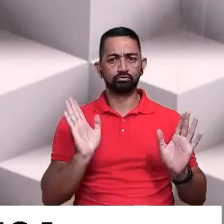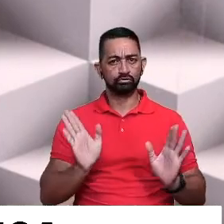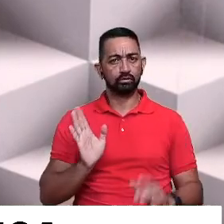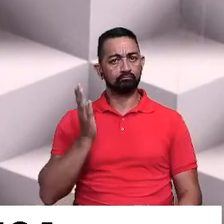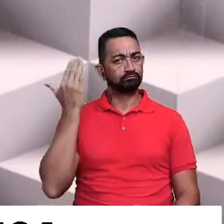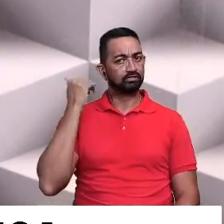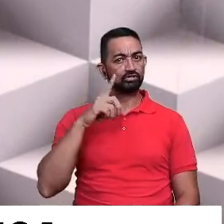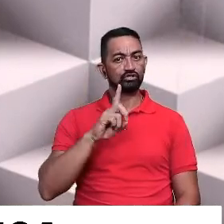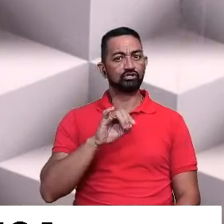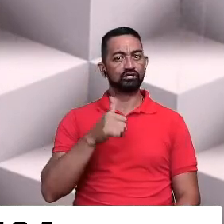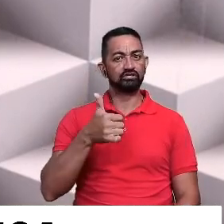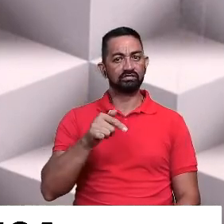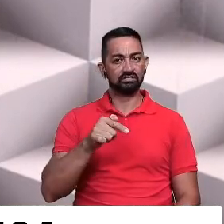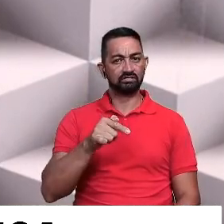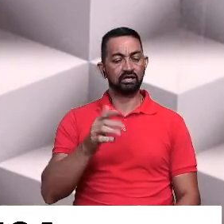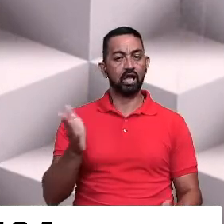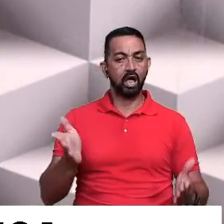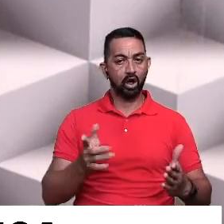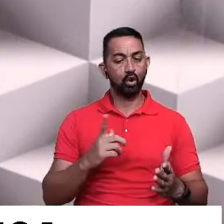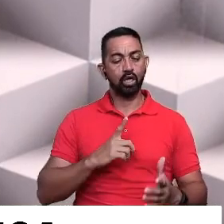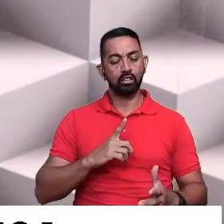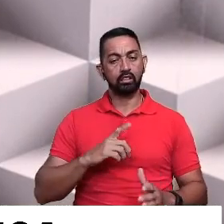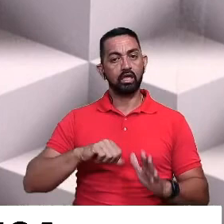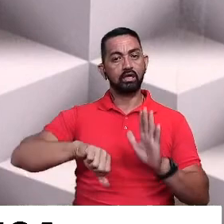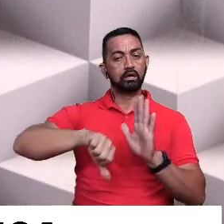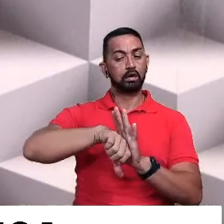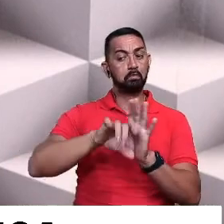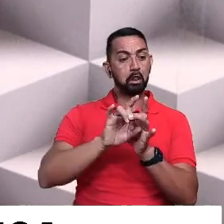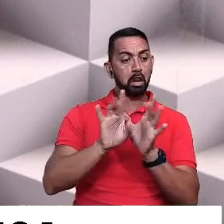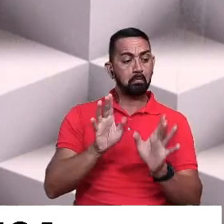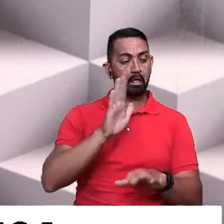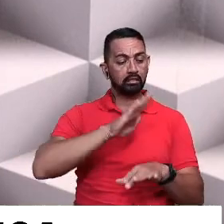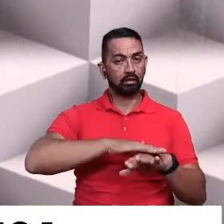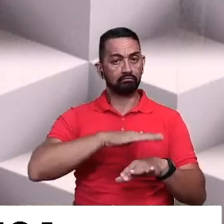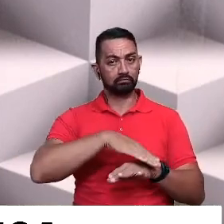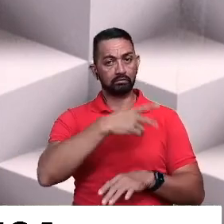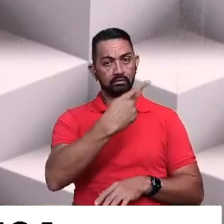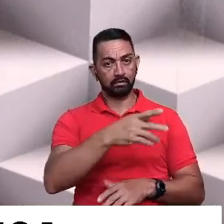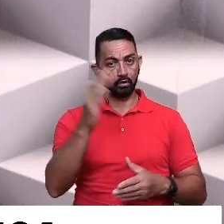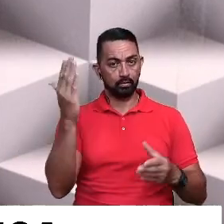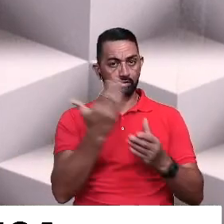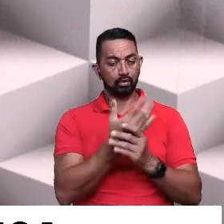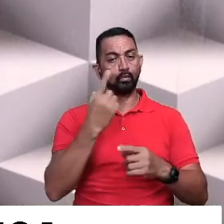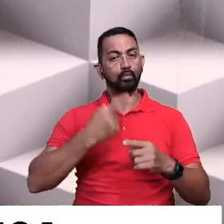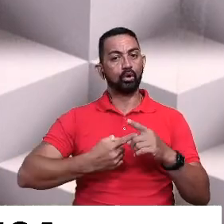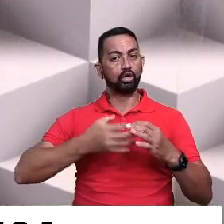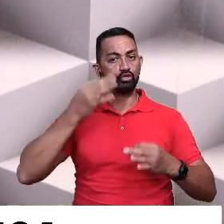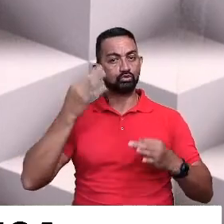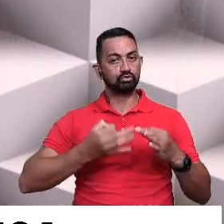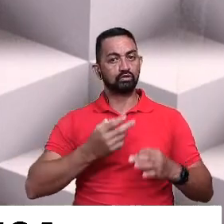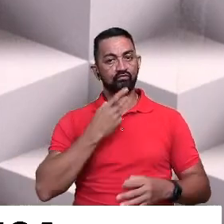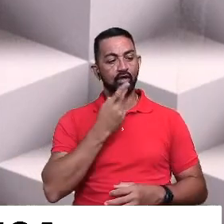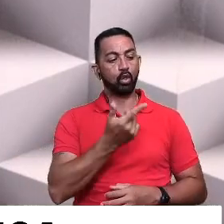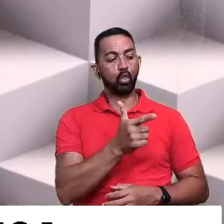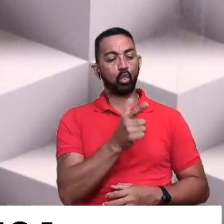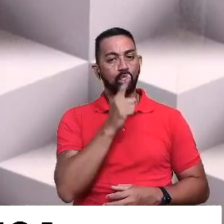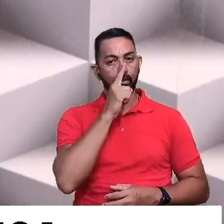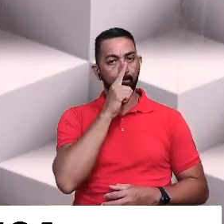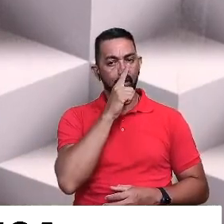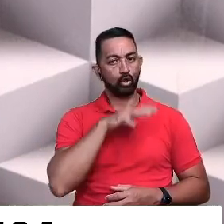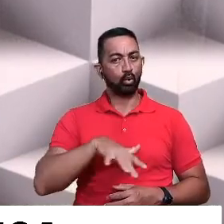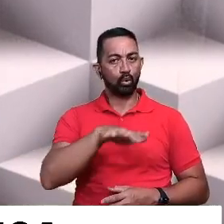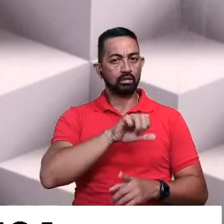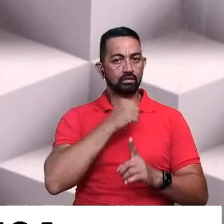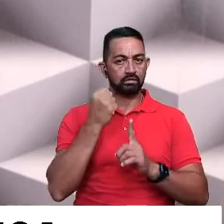foi solto no último dia 17 e vai responder pelo crime em liberdade, isso porque a justiça considerou que ele não